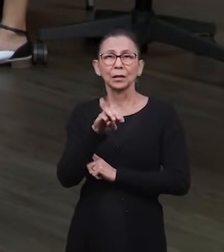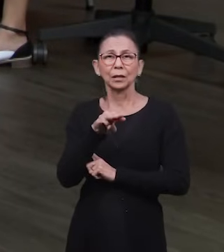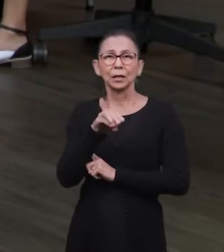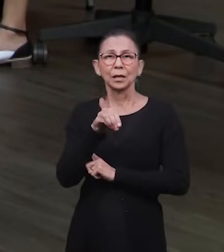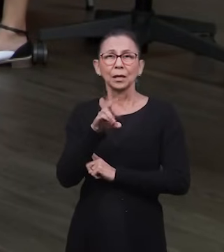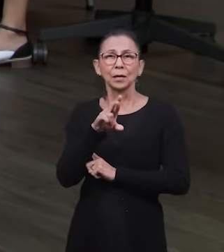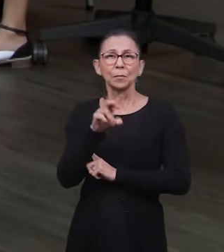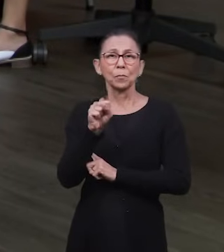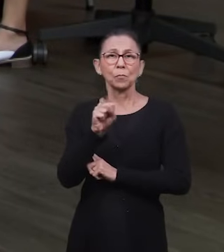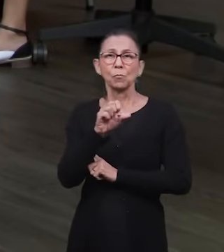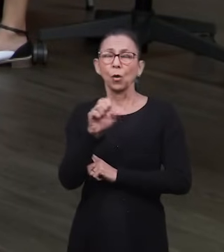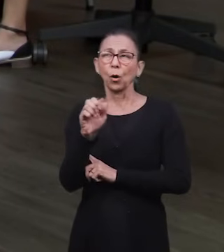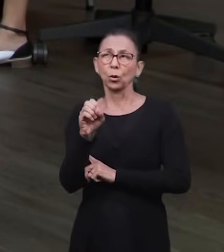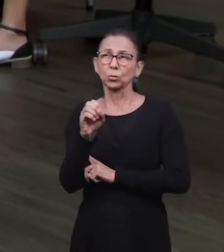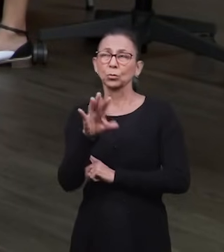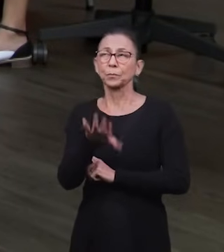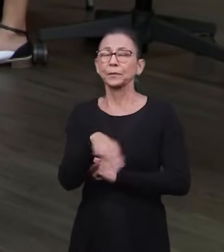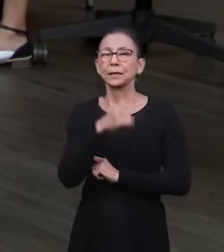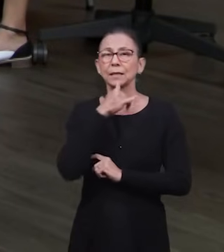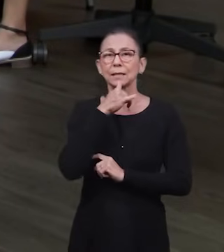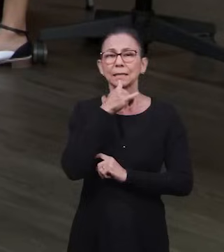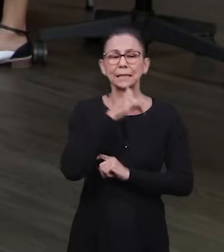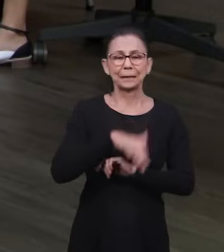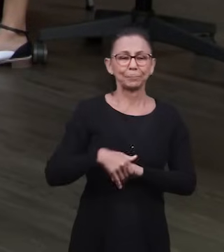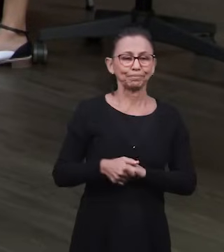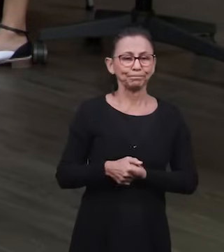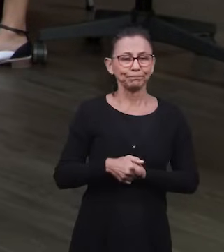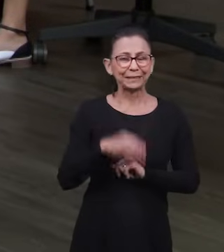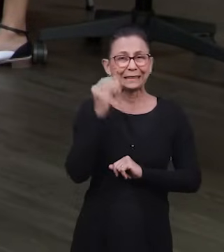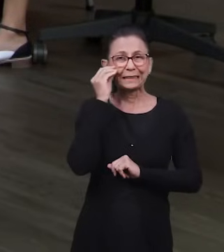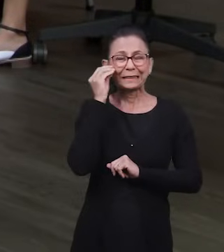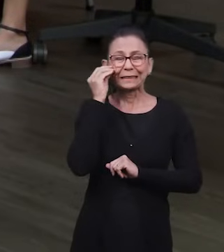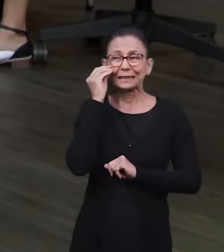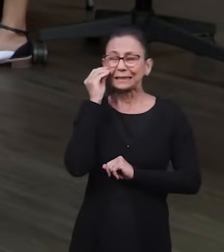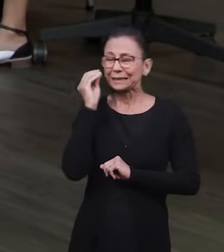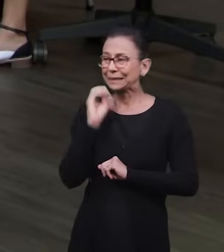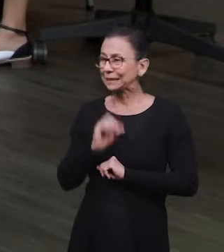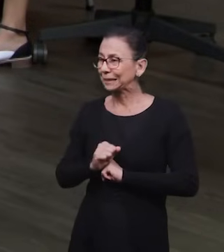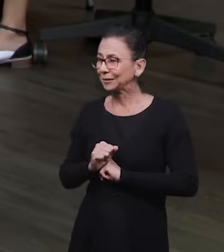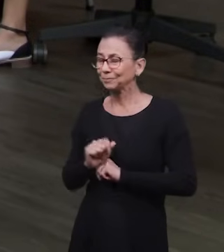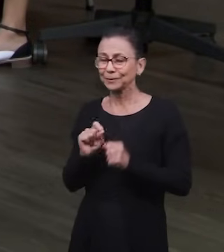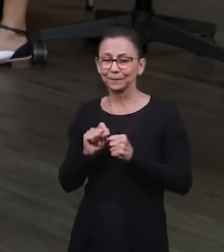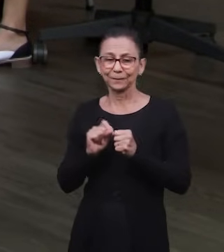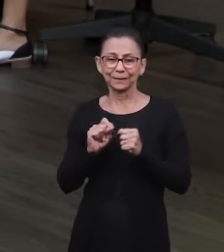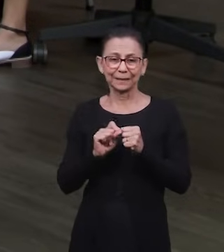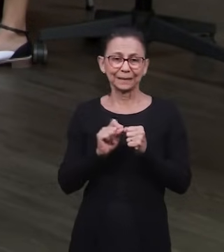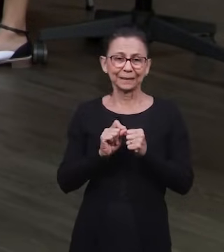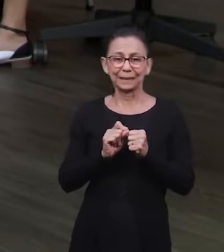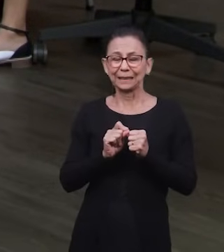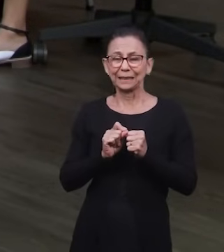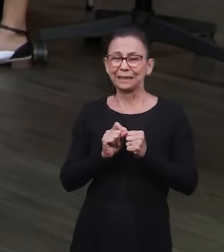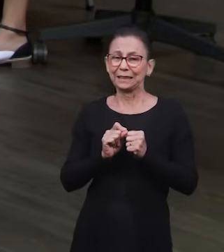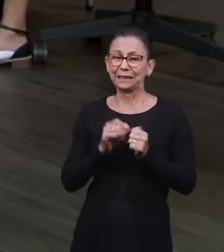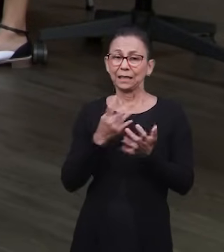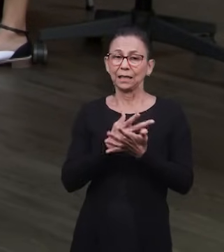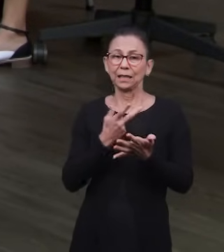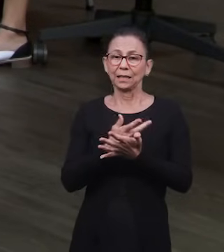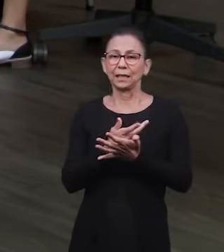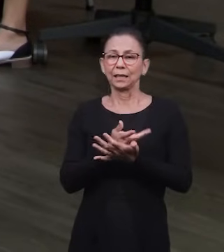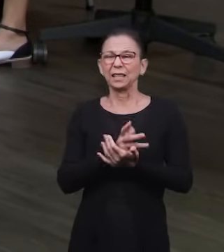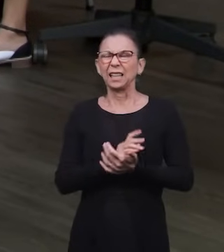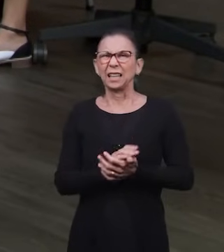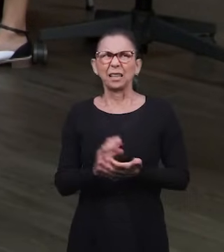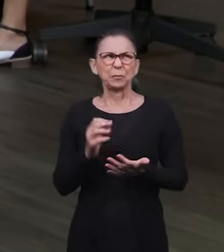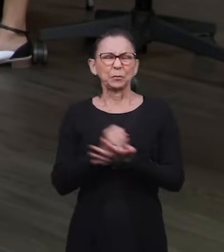é remorso? Remorso assim, eu tentei fazer uma coisa, mas não deu certo. Não devia ter feito isso. É o remorso.